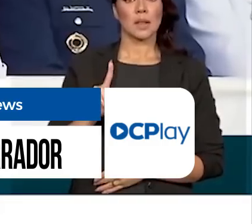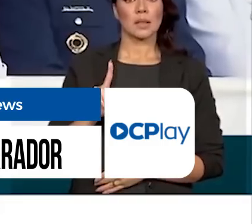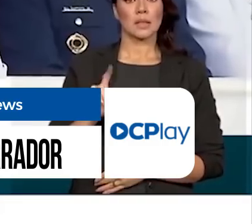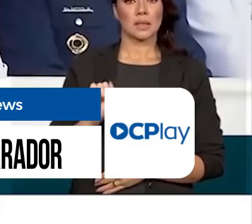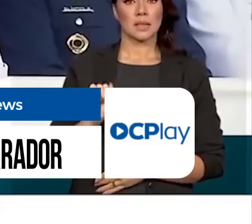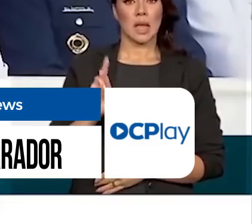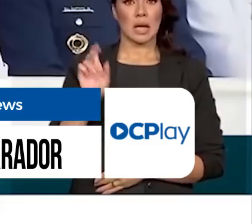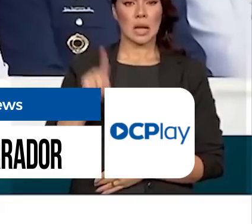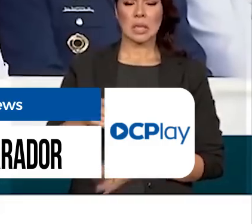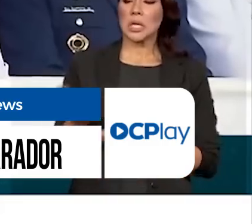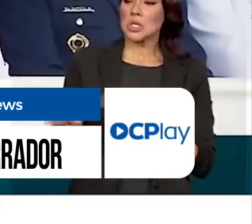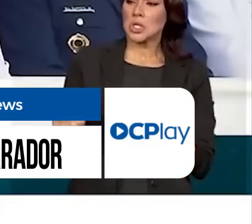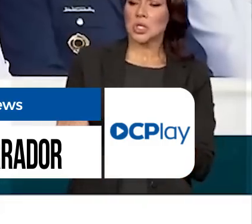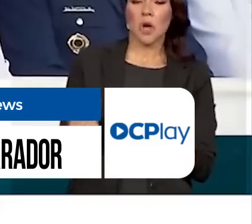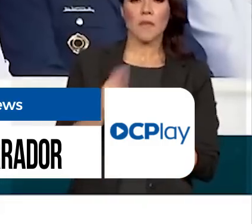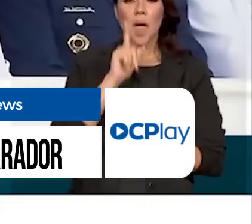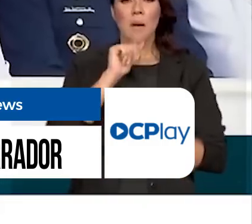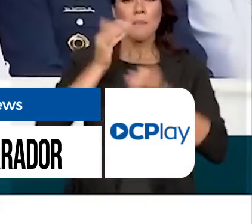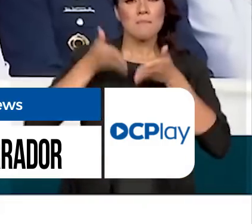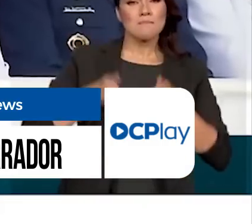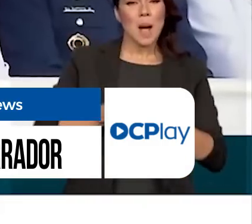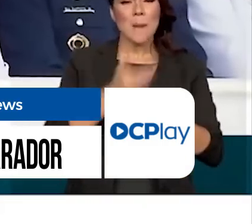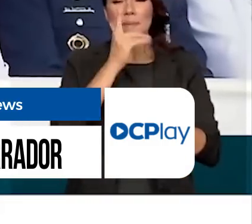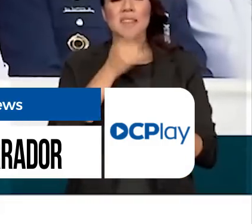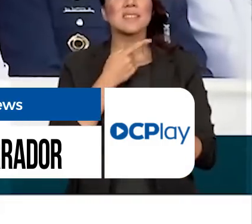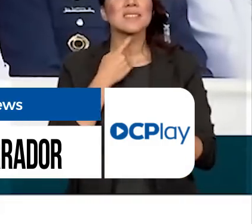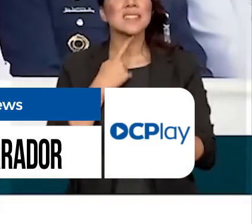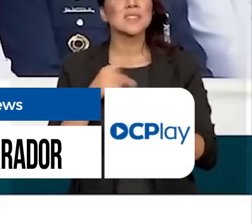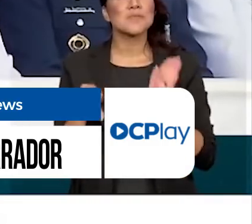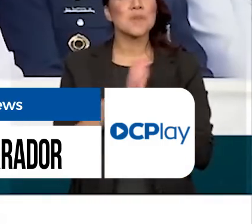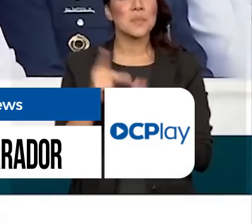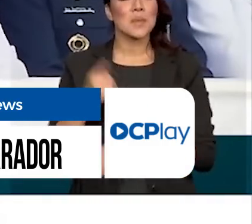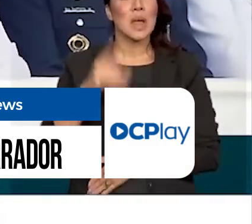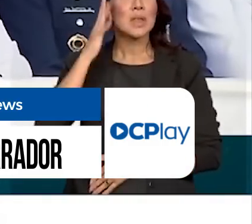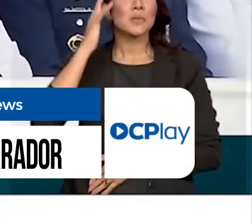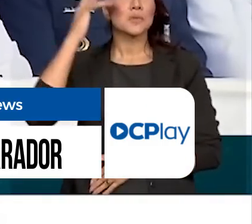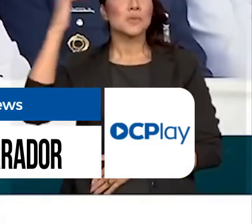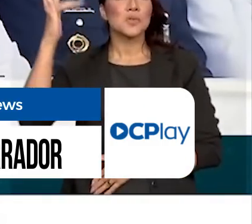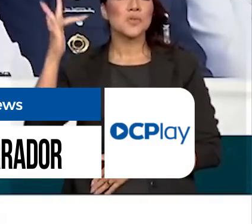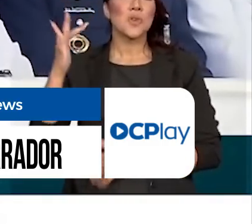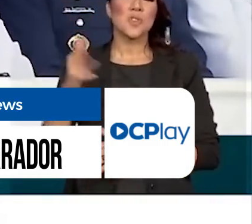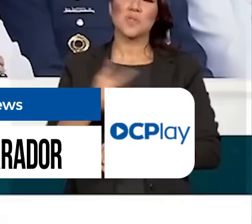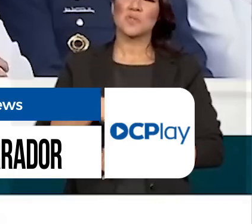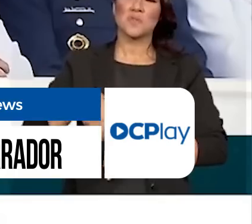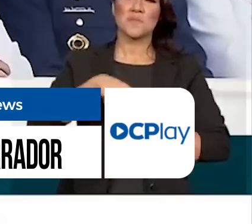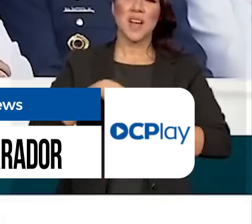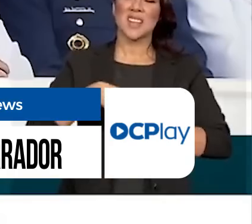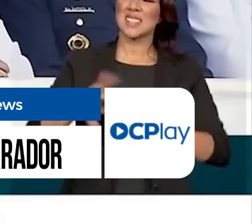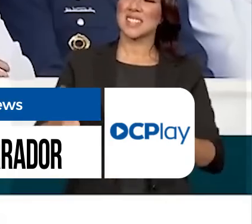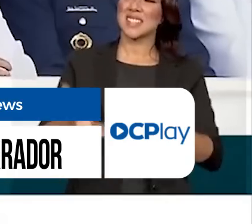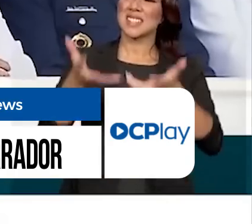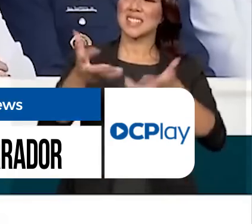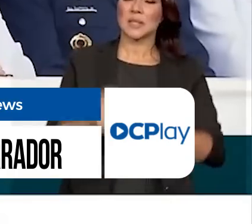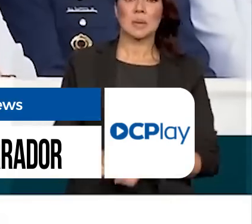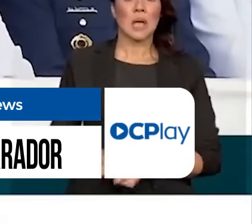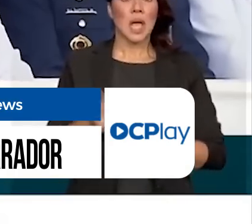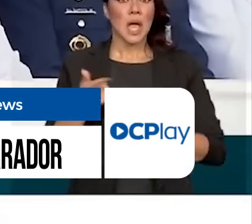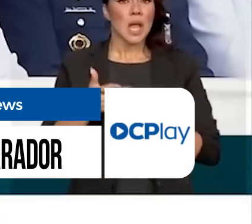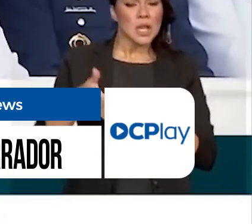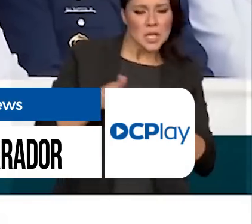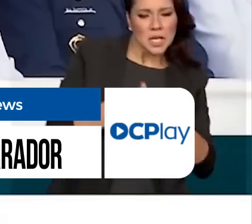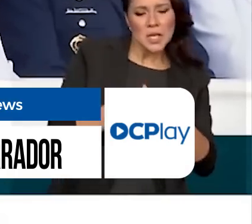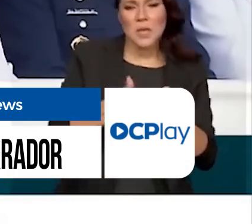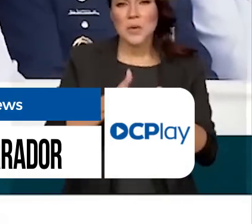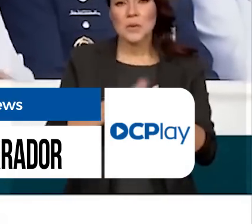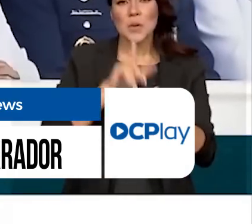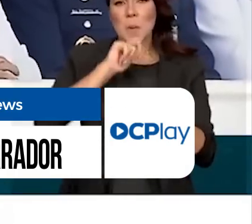muito jovem, teve o mar por vocação e o sonho da grandeza para o nosso Brasil. Desbravou rios e